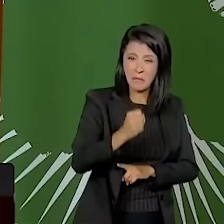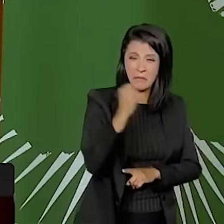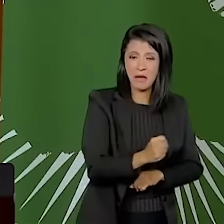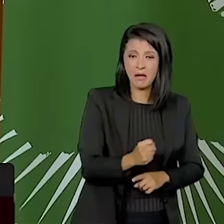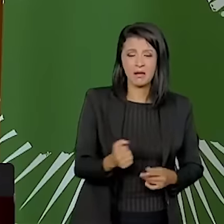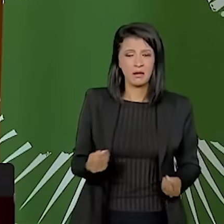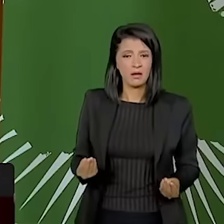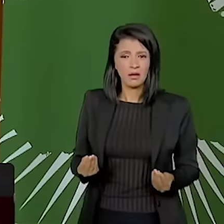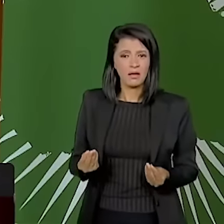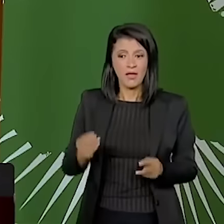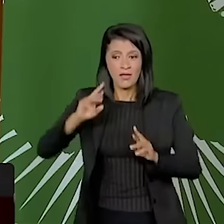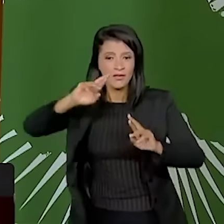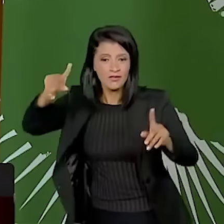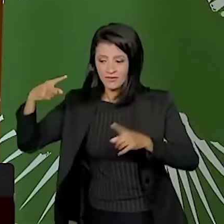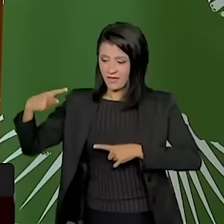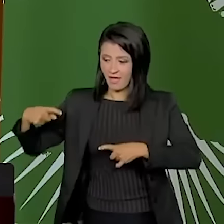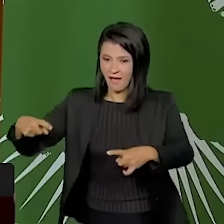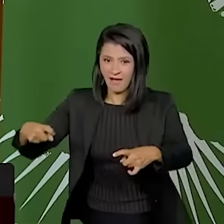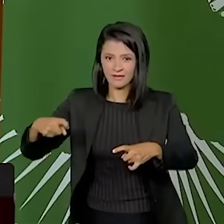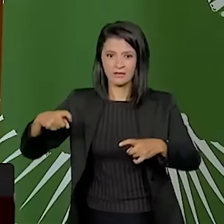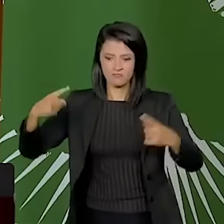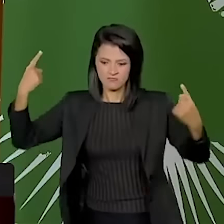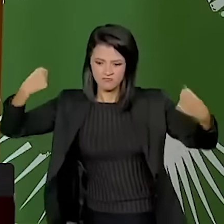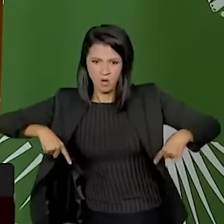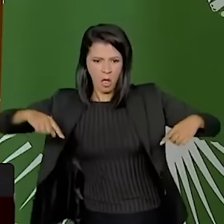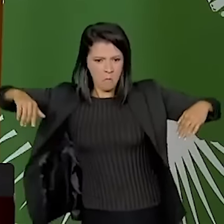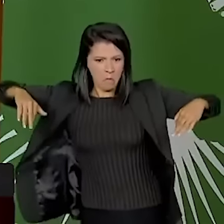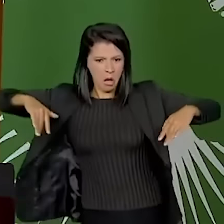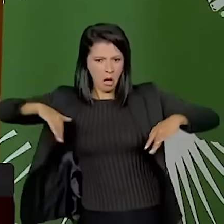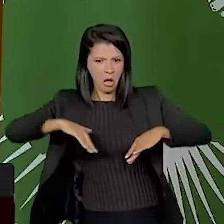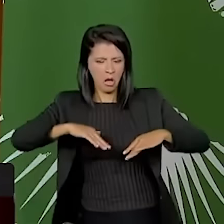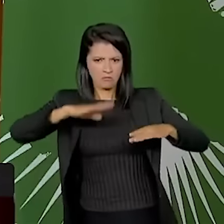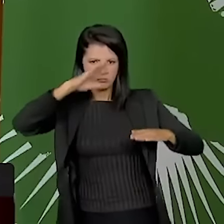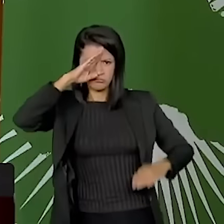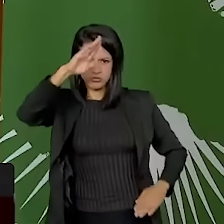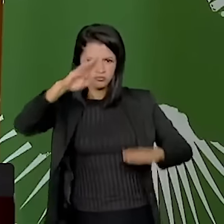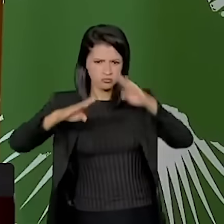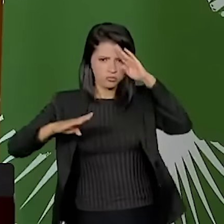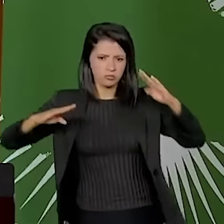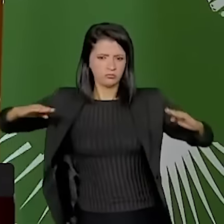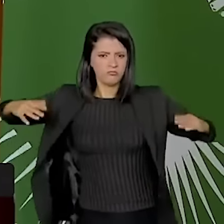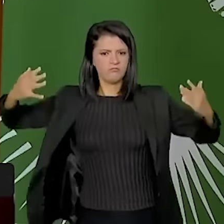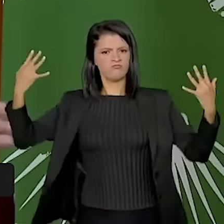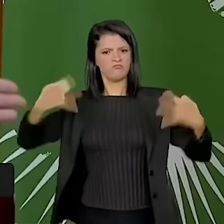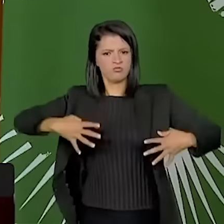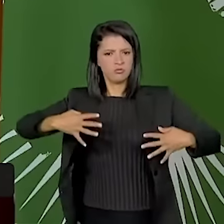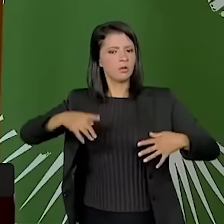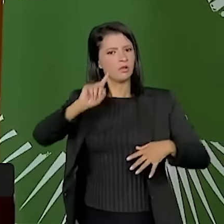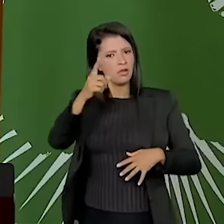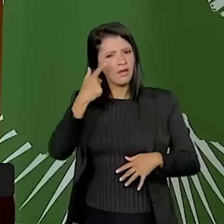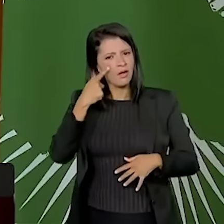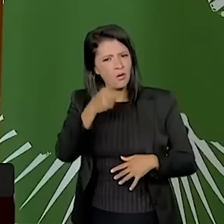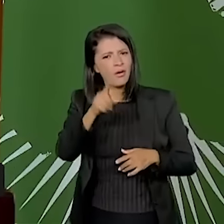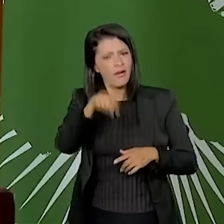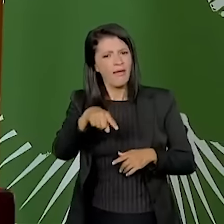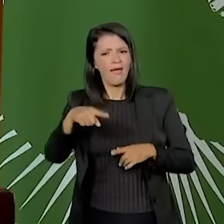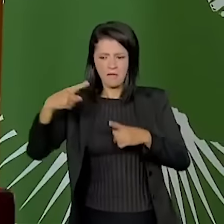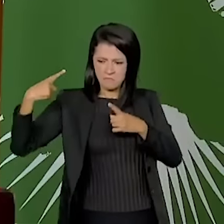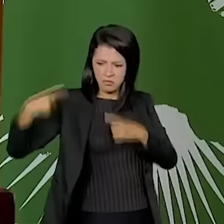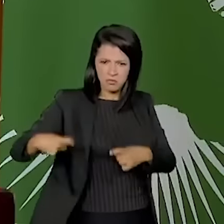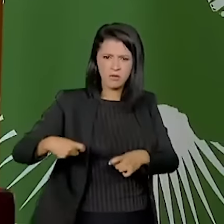De que não é uma guerra entre soldados e soldados, é uma guerra entre um exército altamente preparado e mulheres e